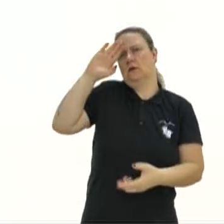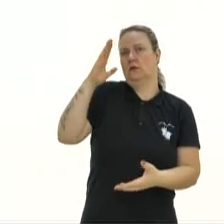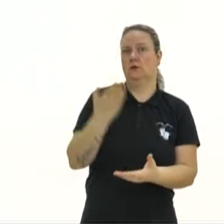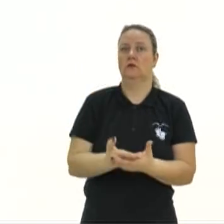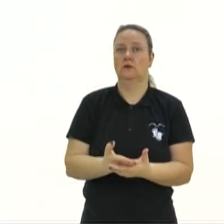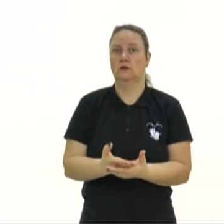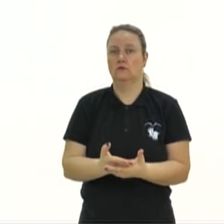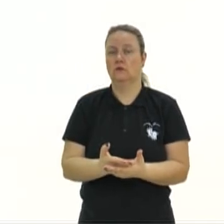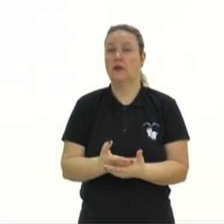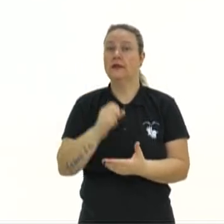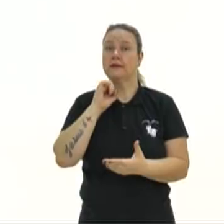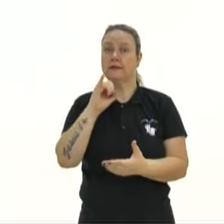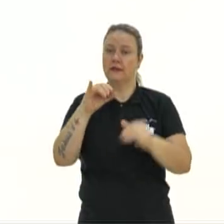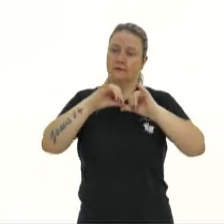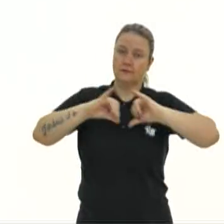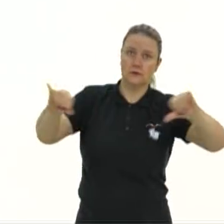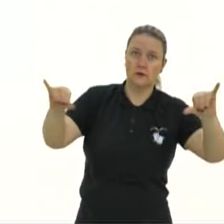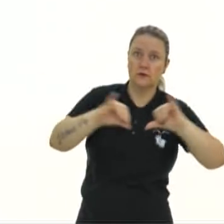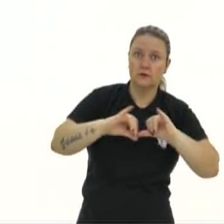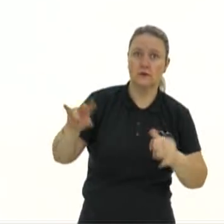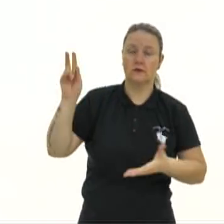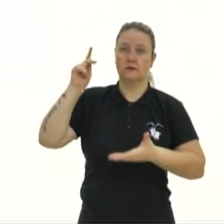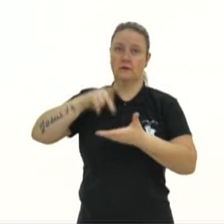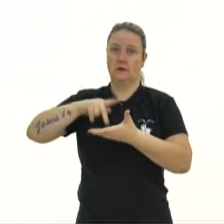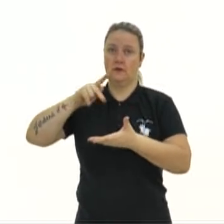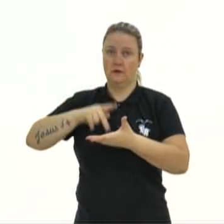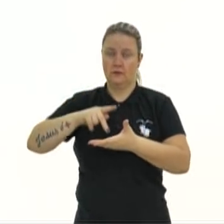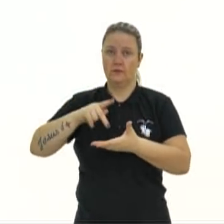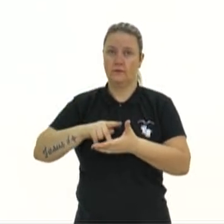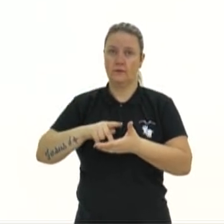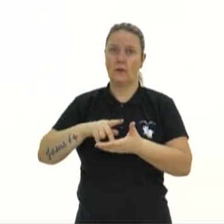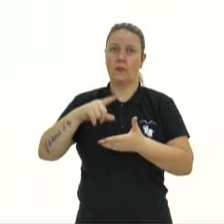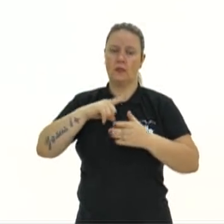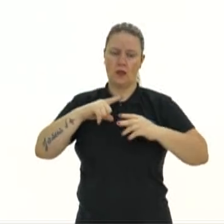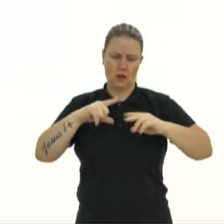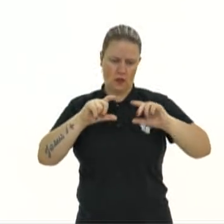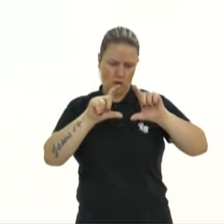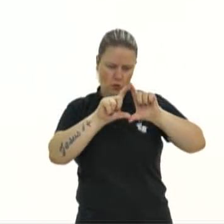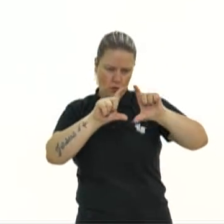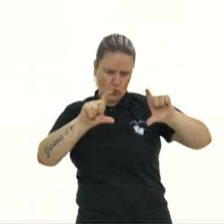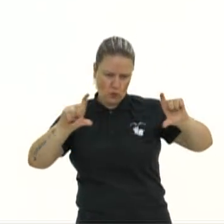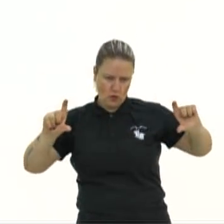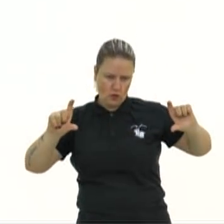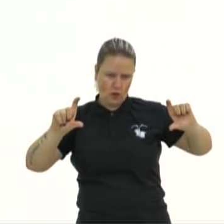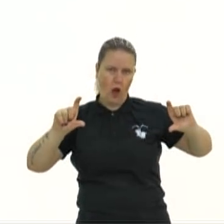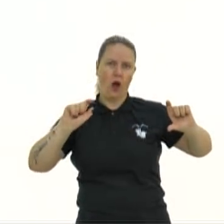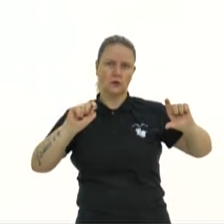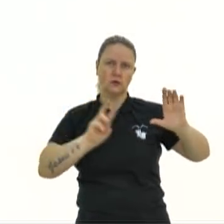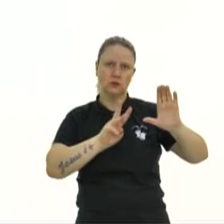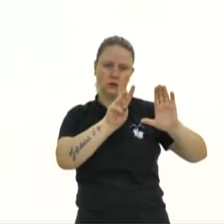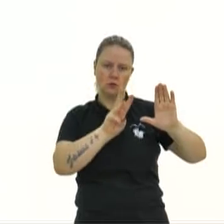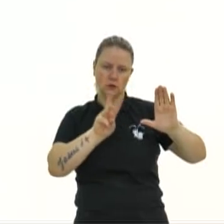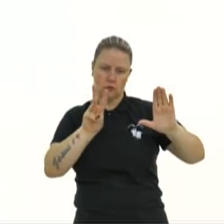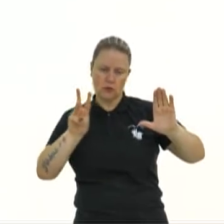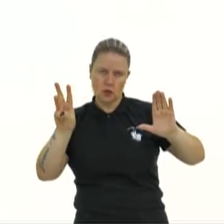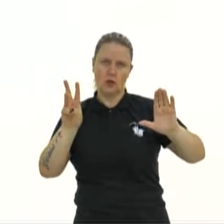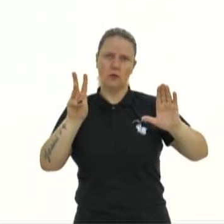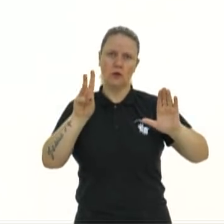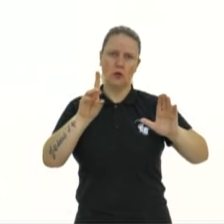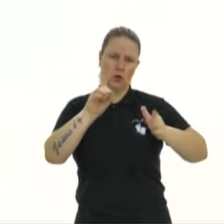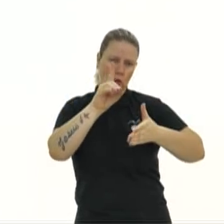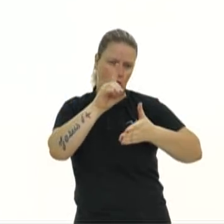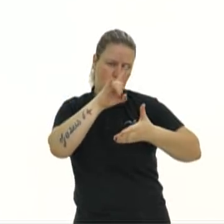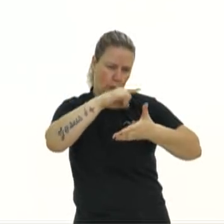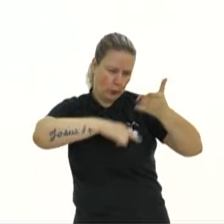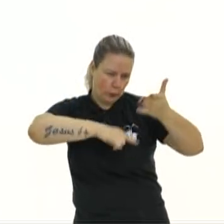Quando a notícia é verdadeira, é mais provável que ela cite fontes, dê links ou cite documentos oficiais e